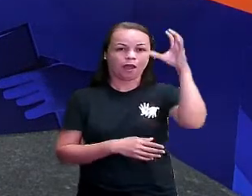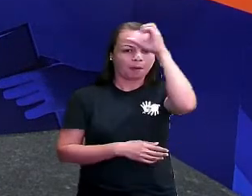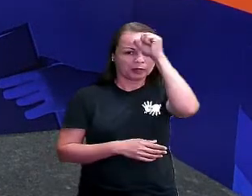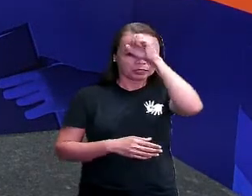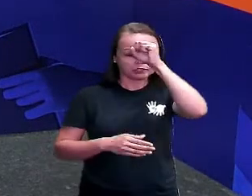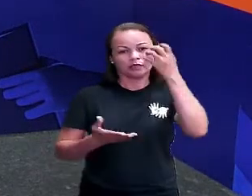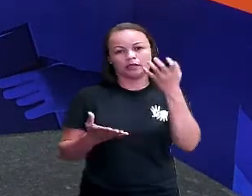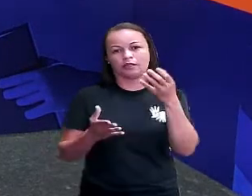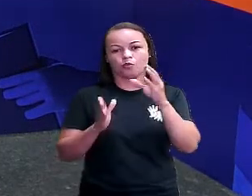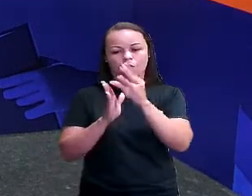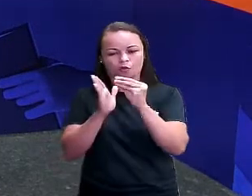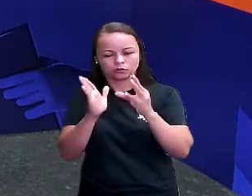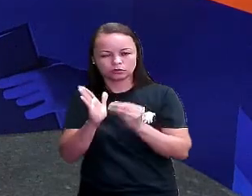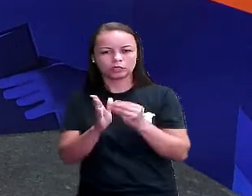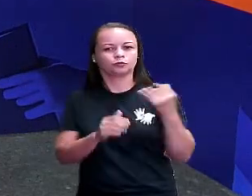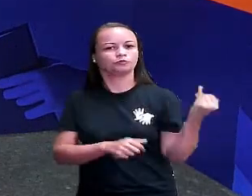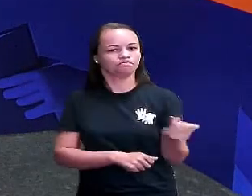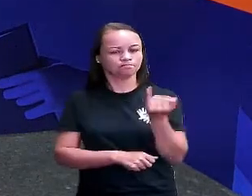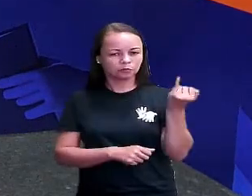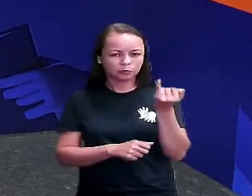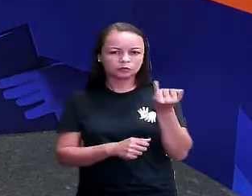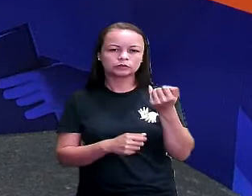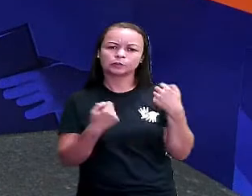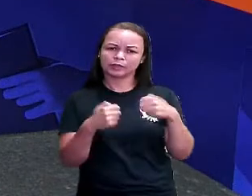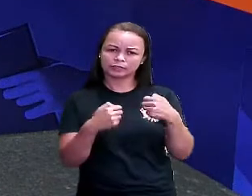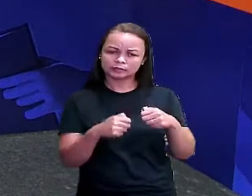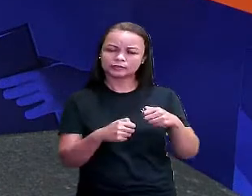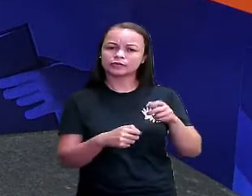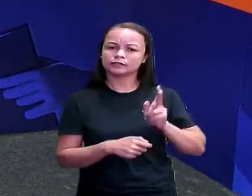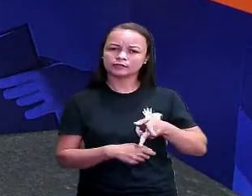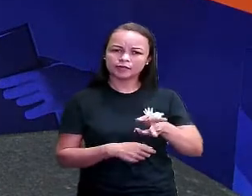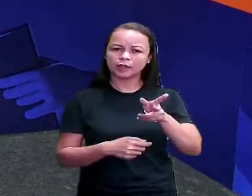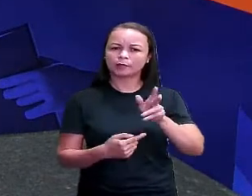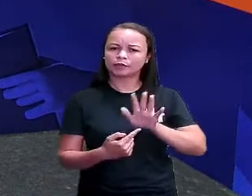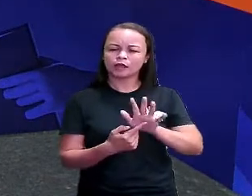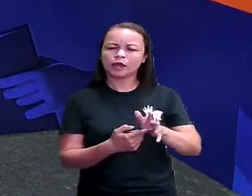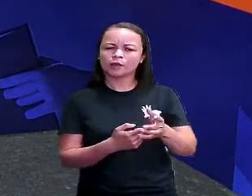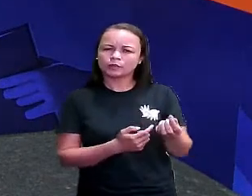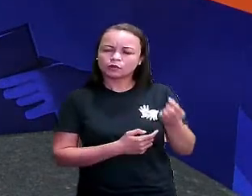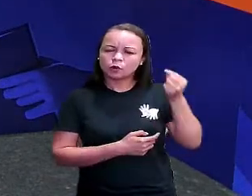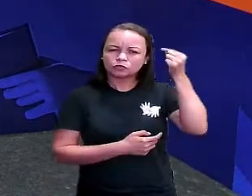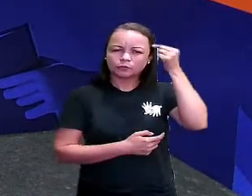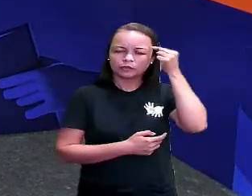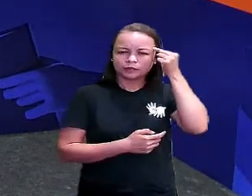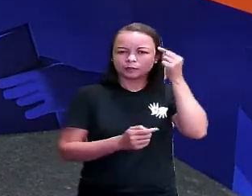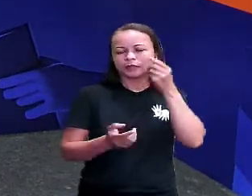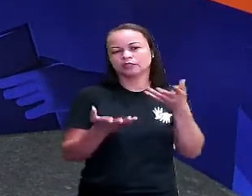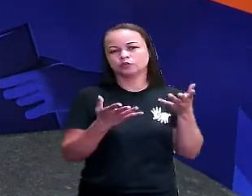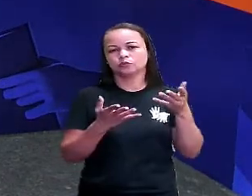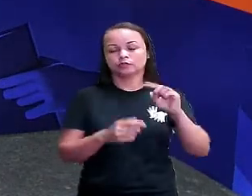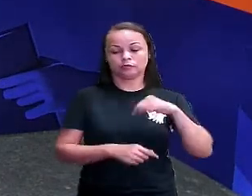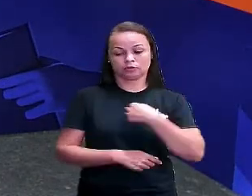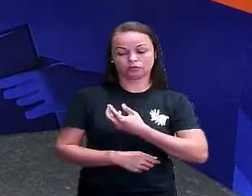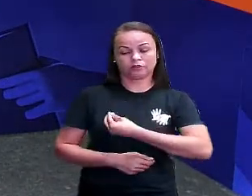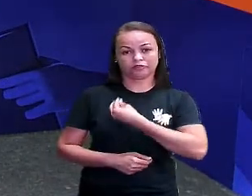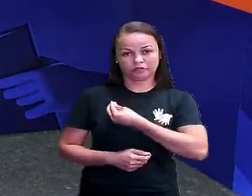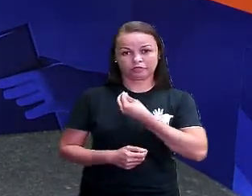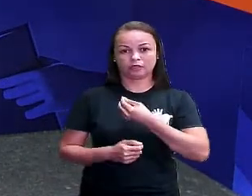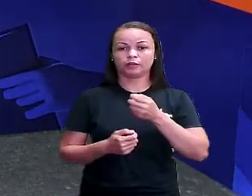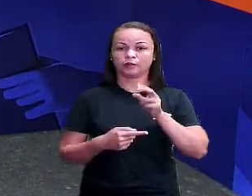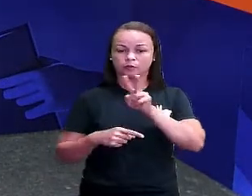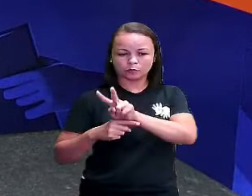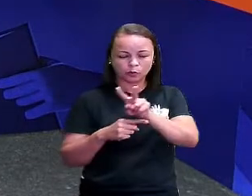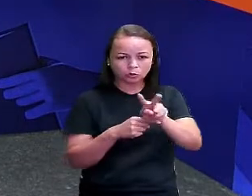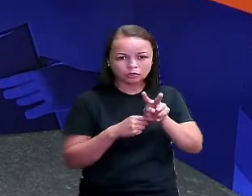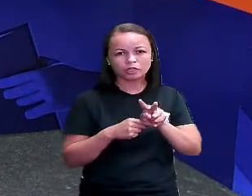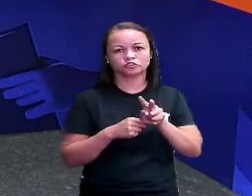que deve sempre estar presente no nosso pensamento, na nossa vida, para que a gente possa, de fato, preservar a natureza